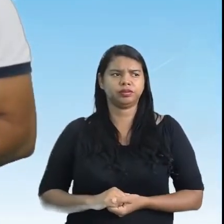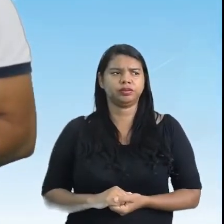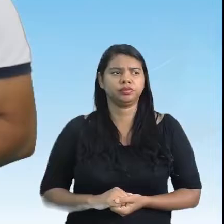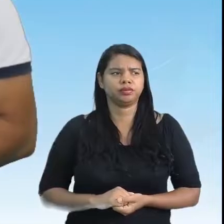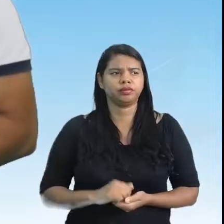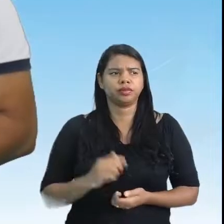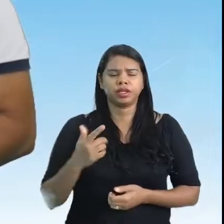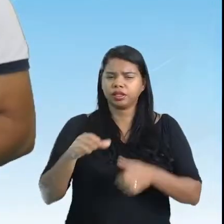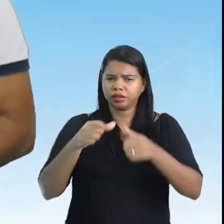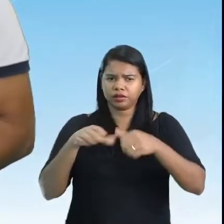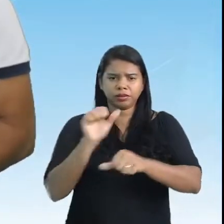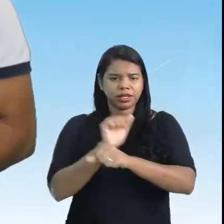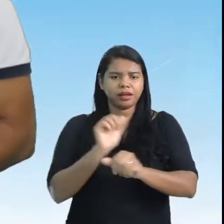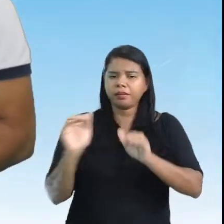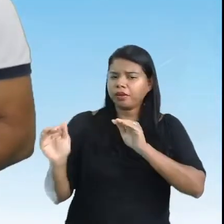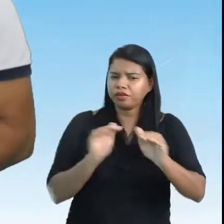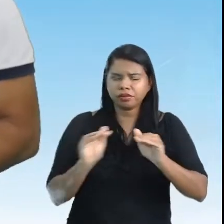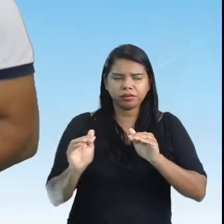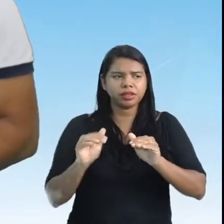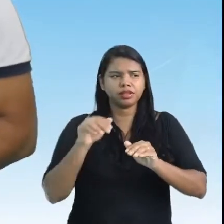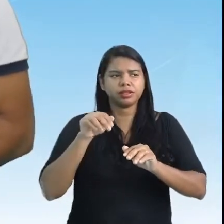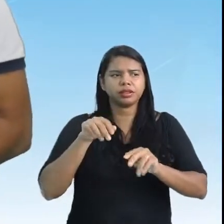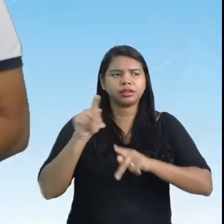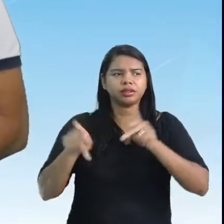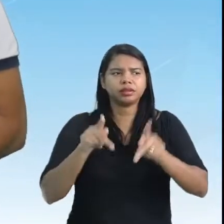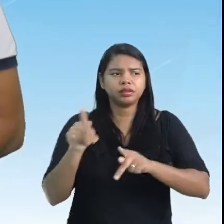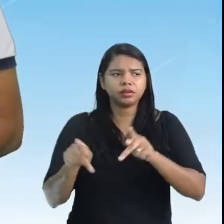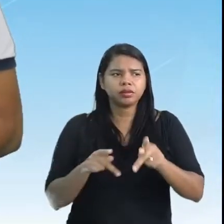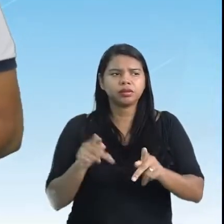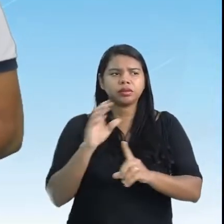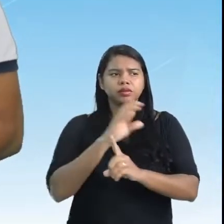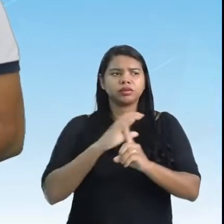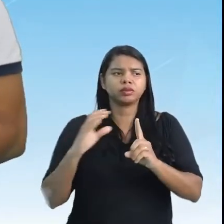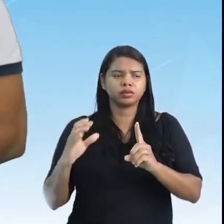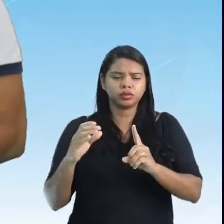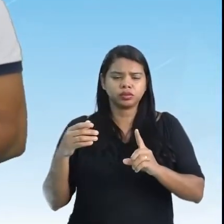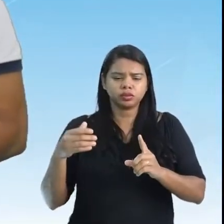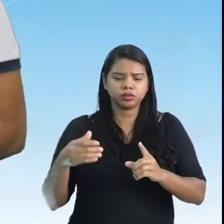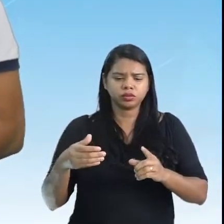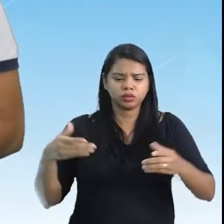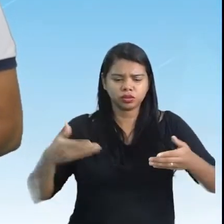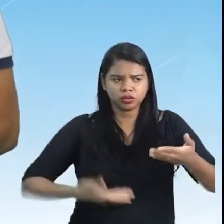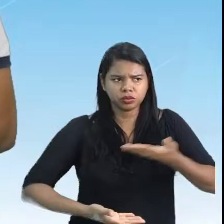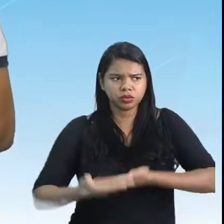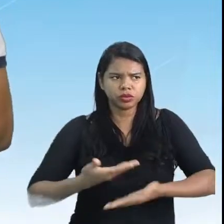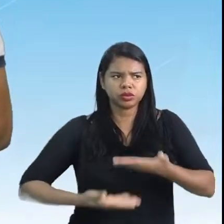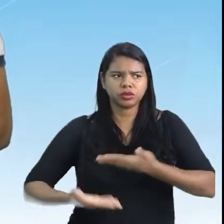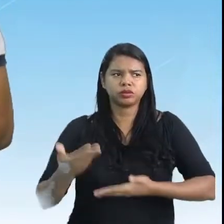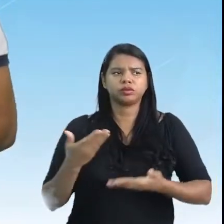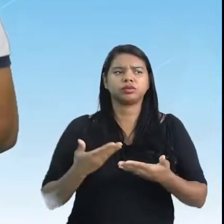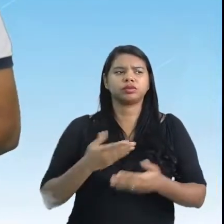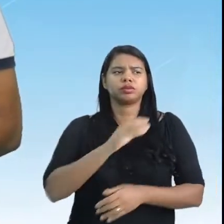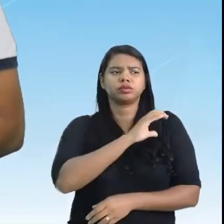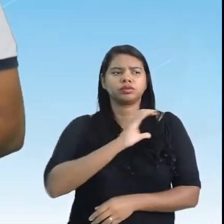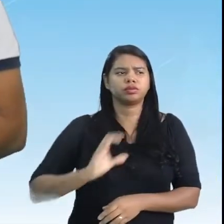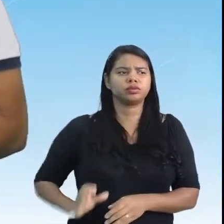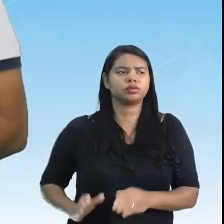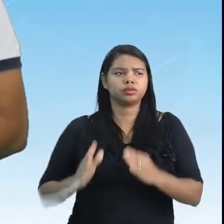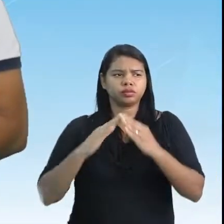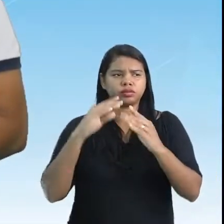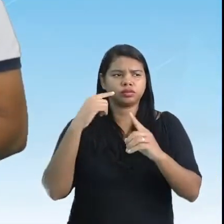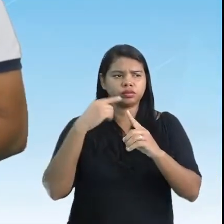ficar parado. Não é só essa questão do culto, né? Está avante, está a serviço. Assim eu entendo, não é, professor?